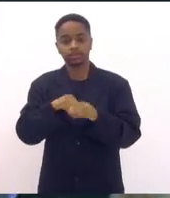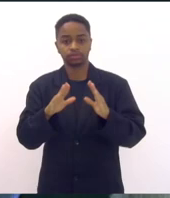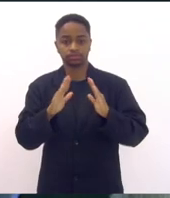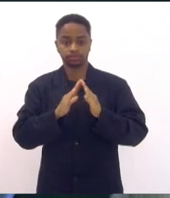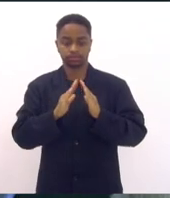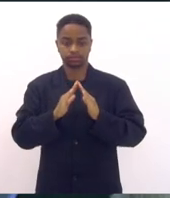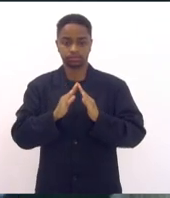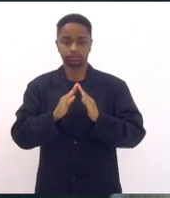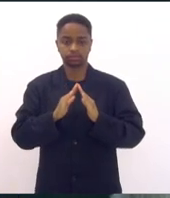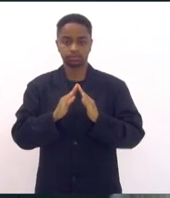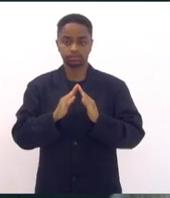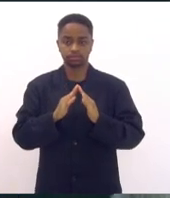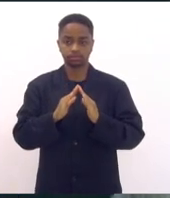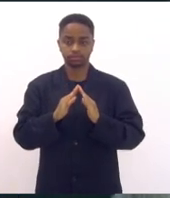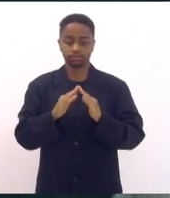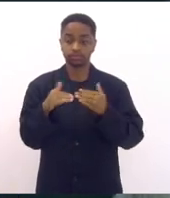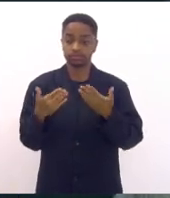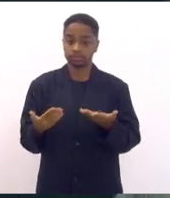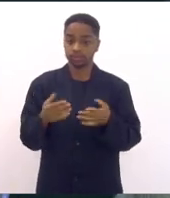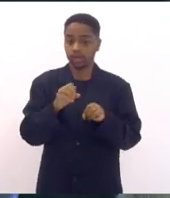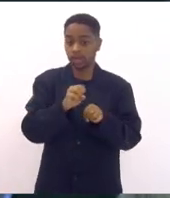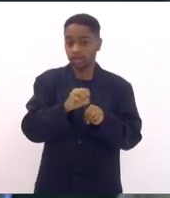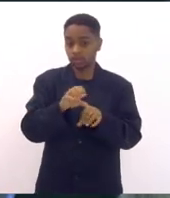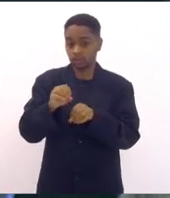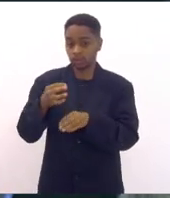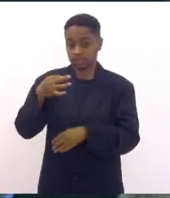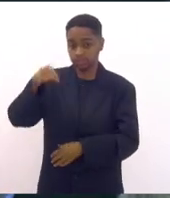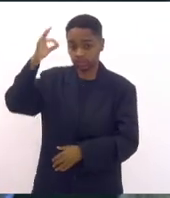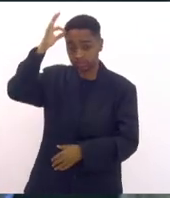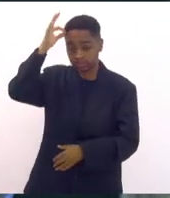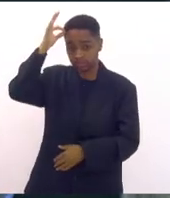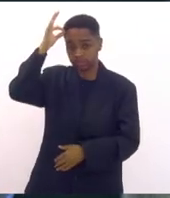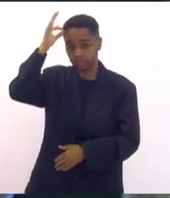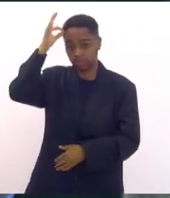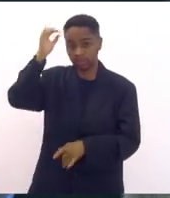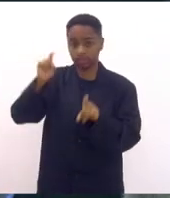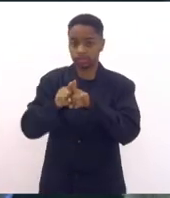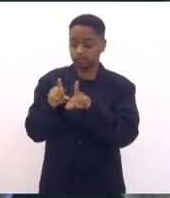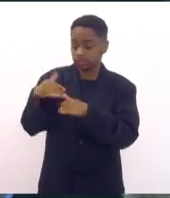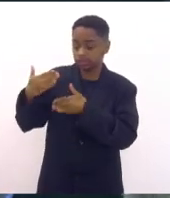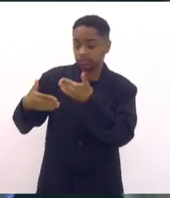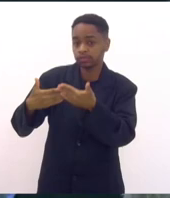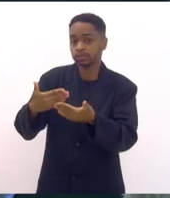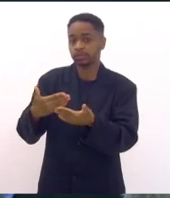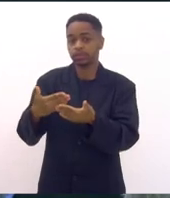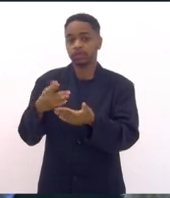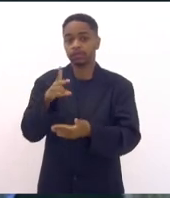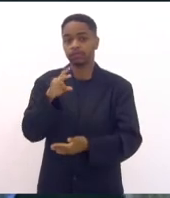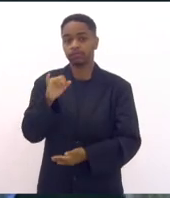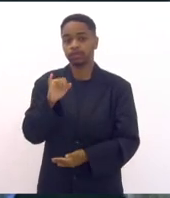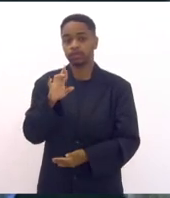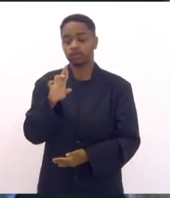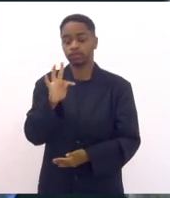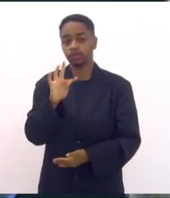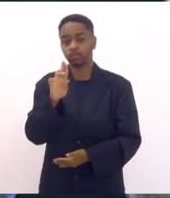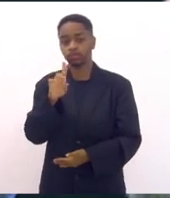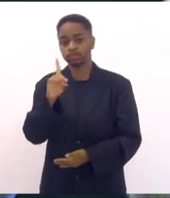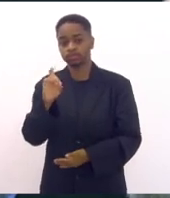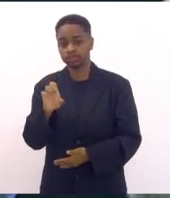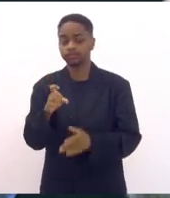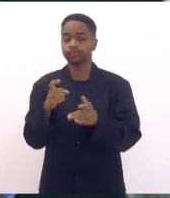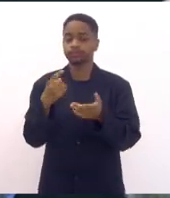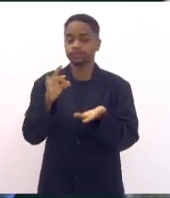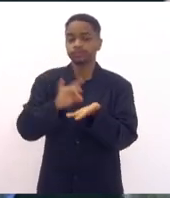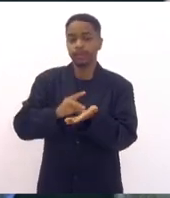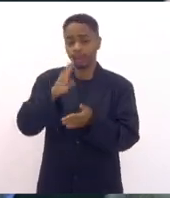casa e a educação espiritual o desenvolvimento de virtudes é fundamental para se